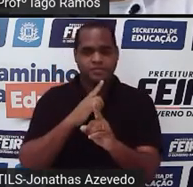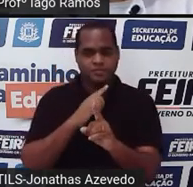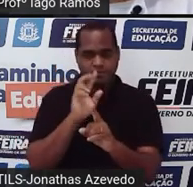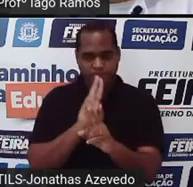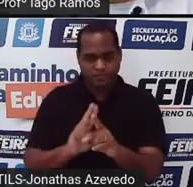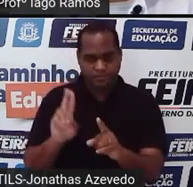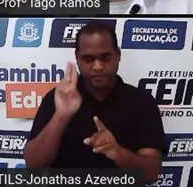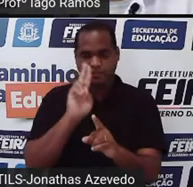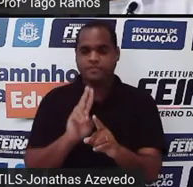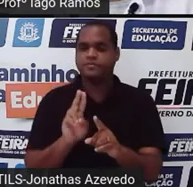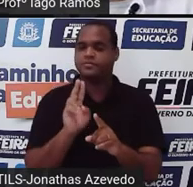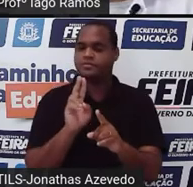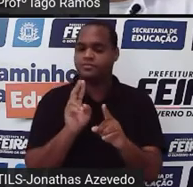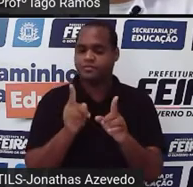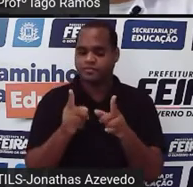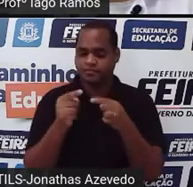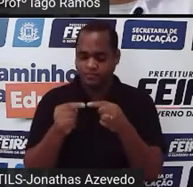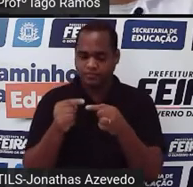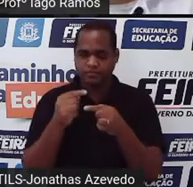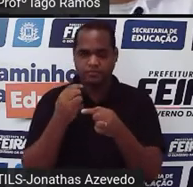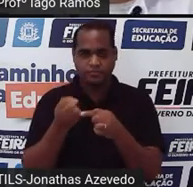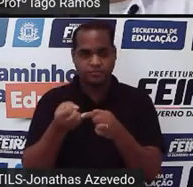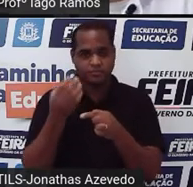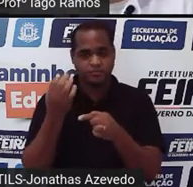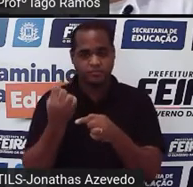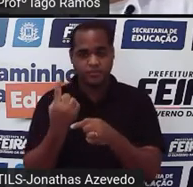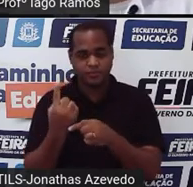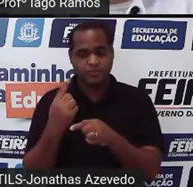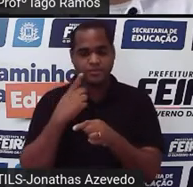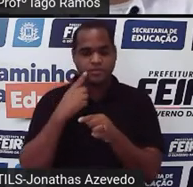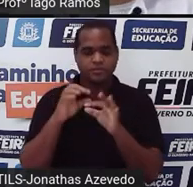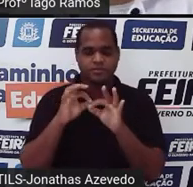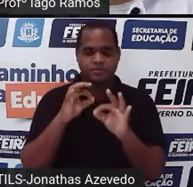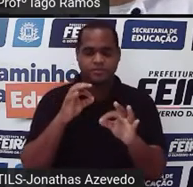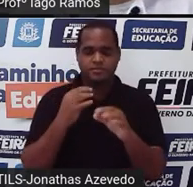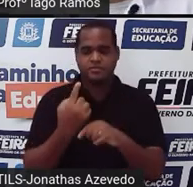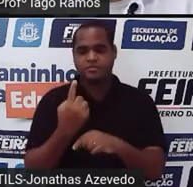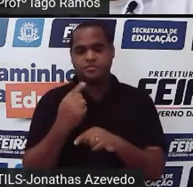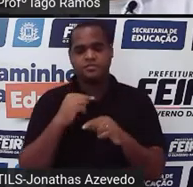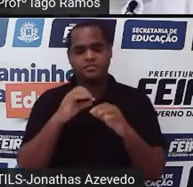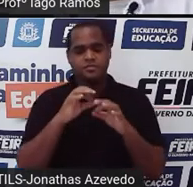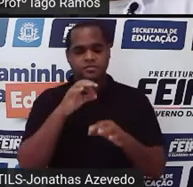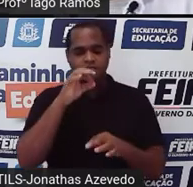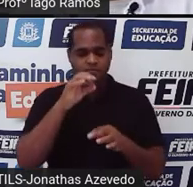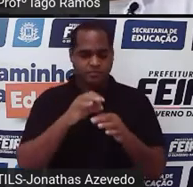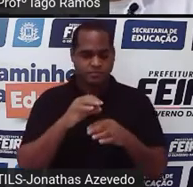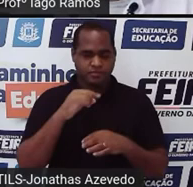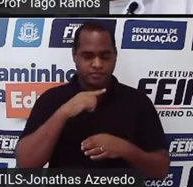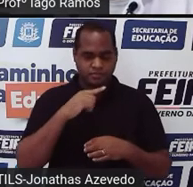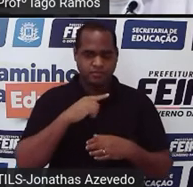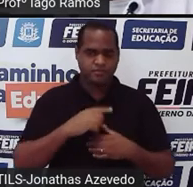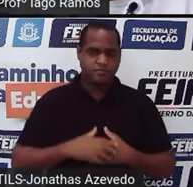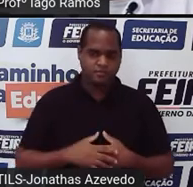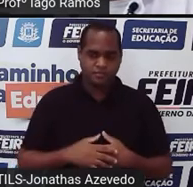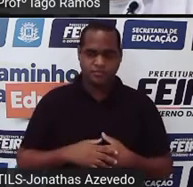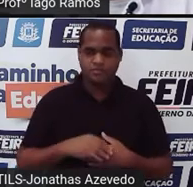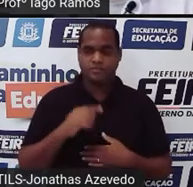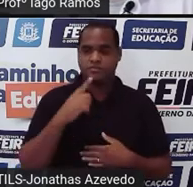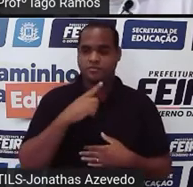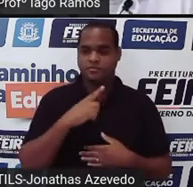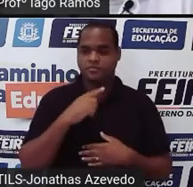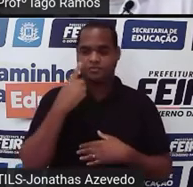esses cubinhos de comprimento um altura um E largura um para encontrar uma